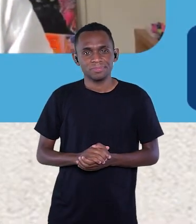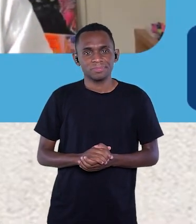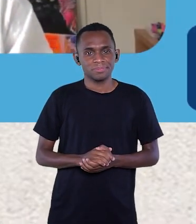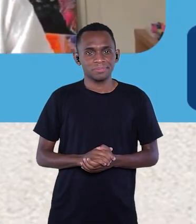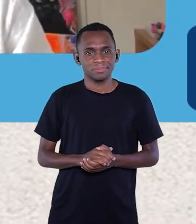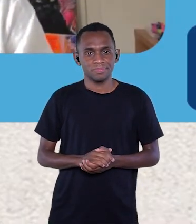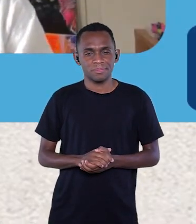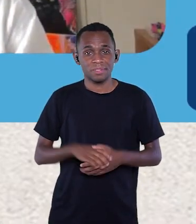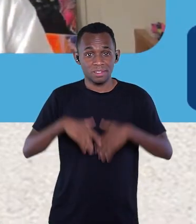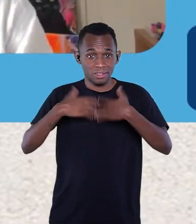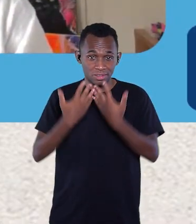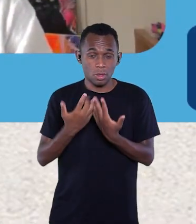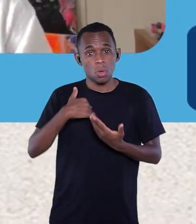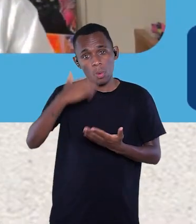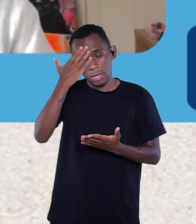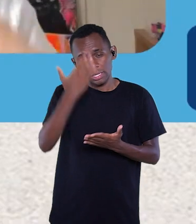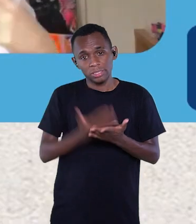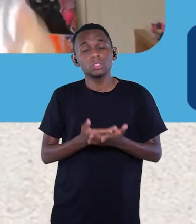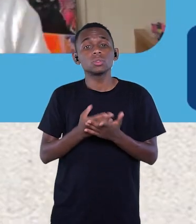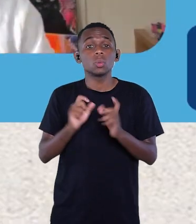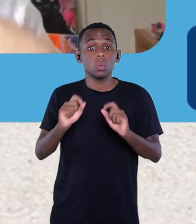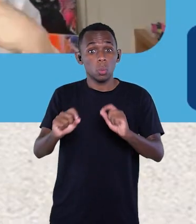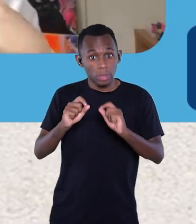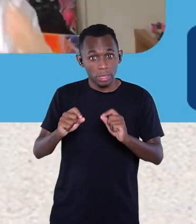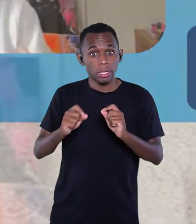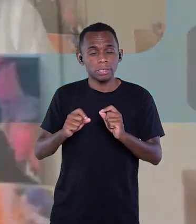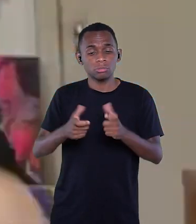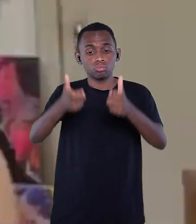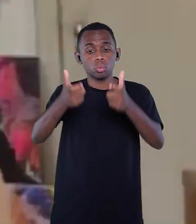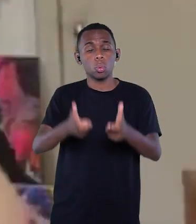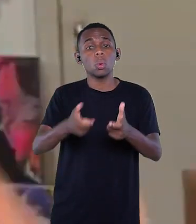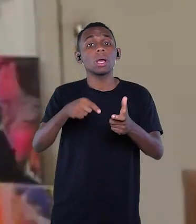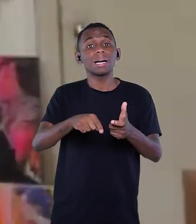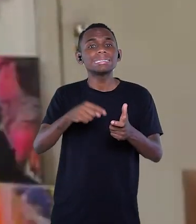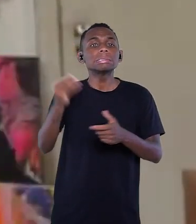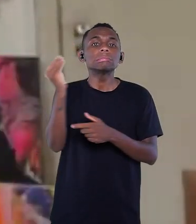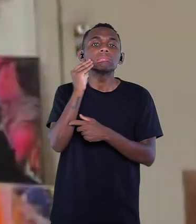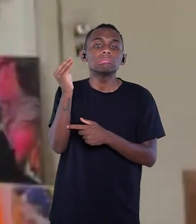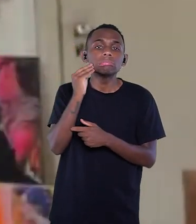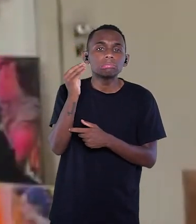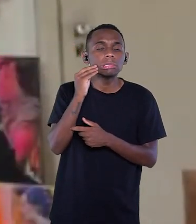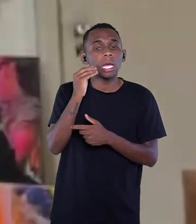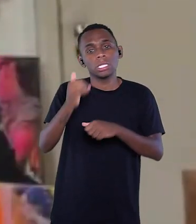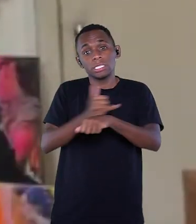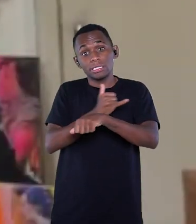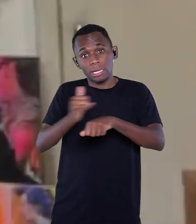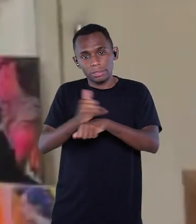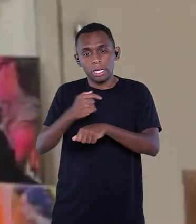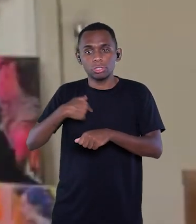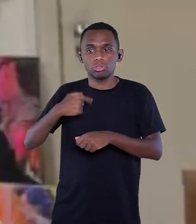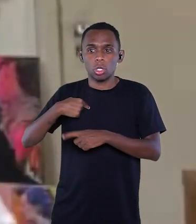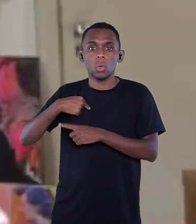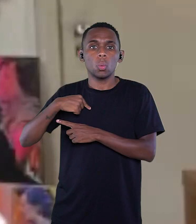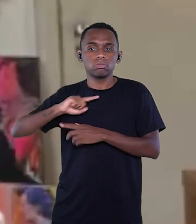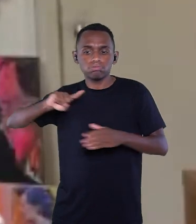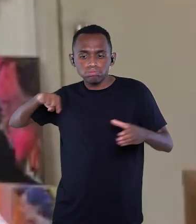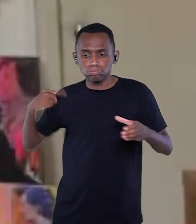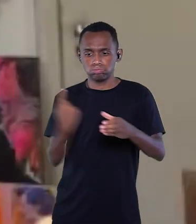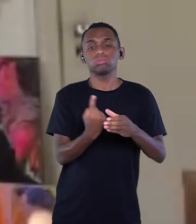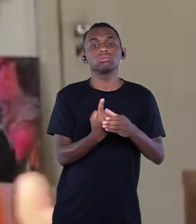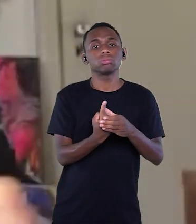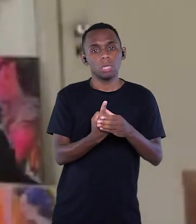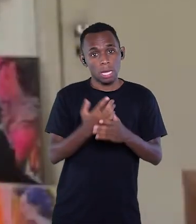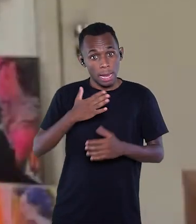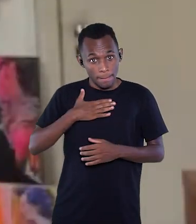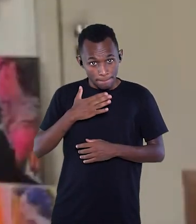Tá. E aí, então, eu acho que eu fui um pouco nesse lugar, assim, de tentando, de alguma maneira, me inserir nisso, né?